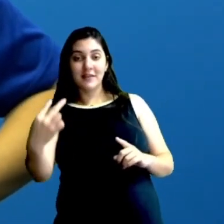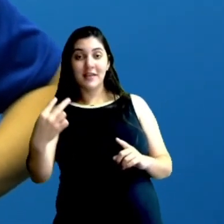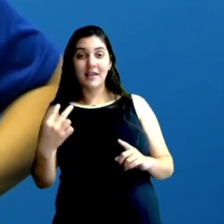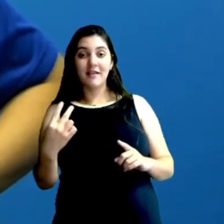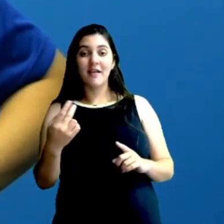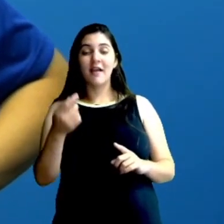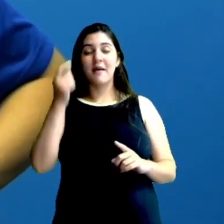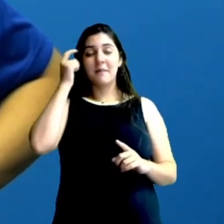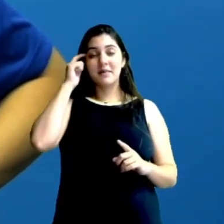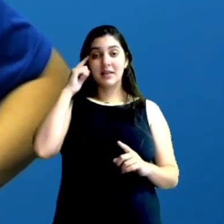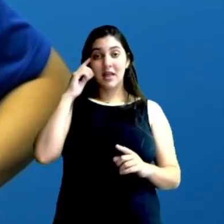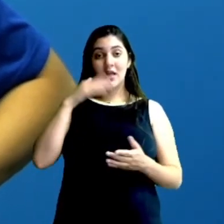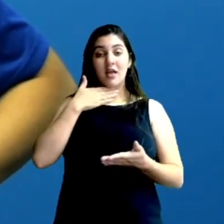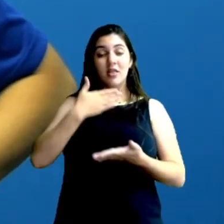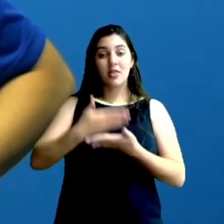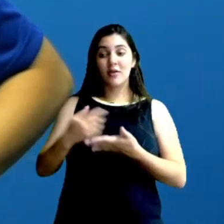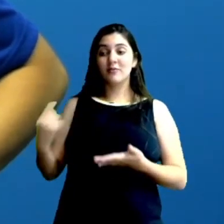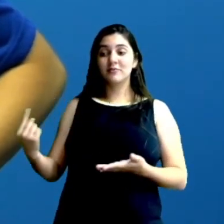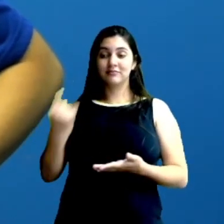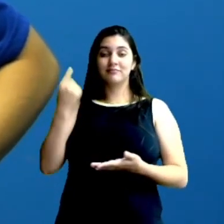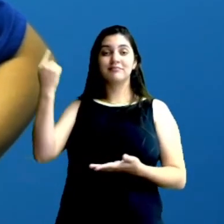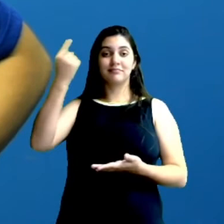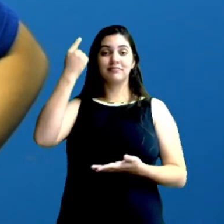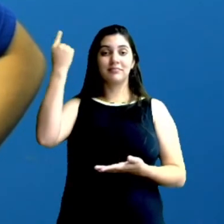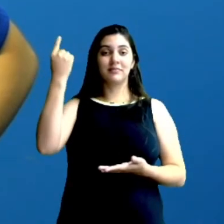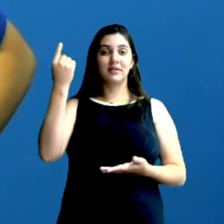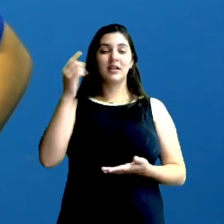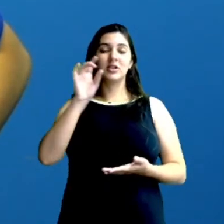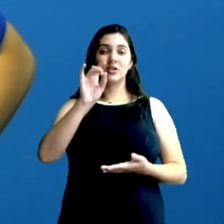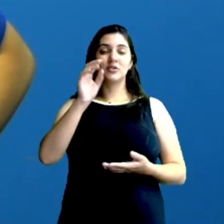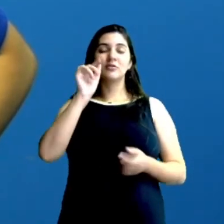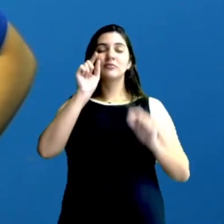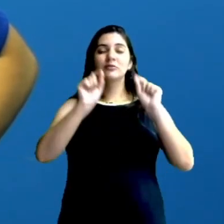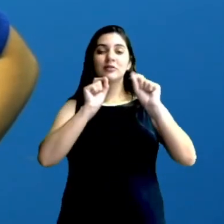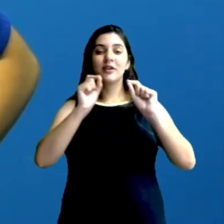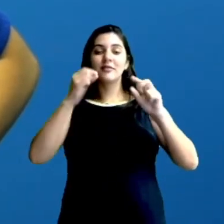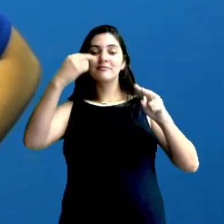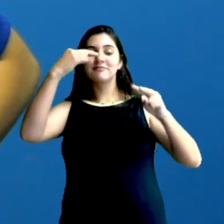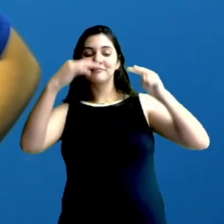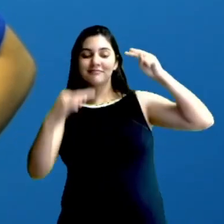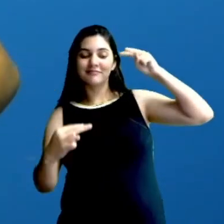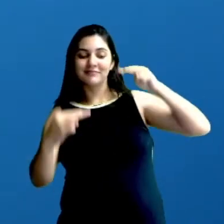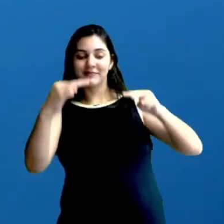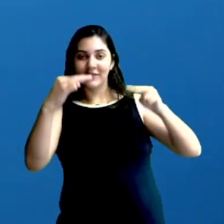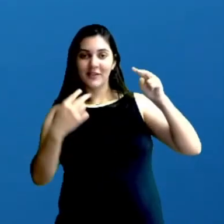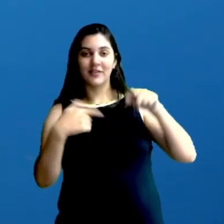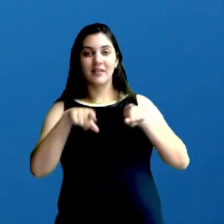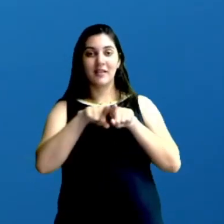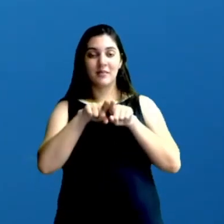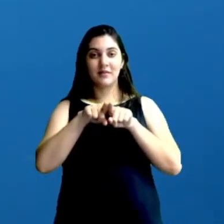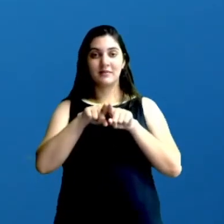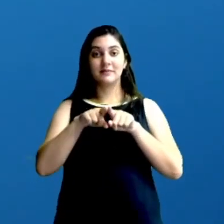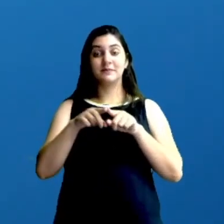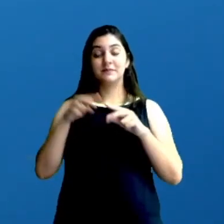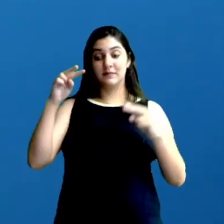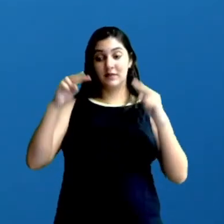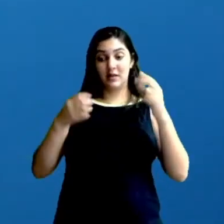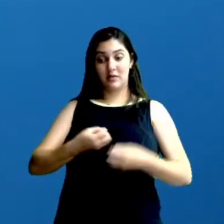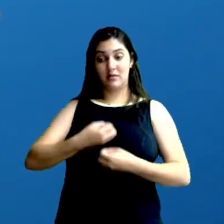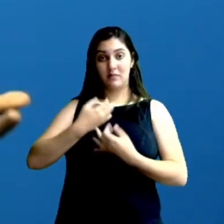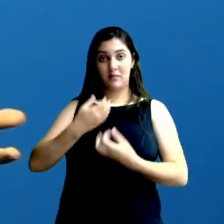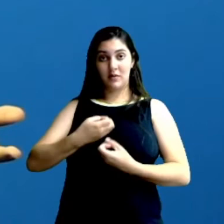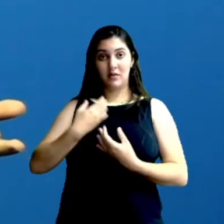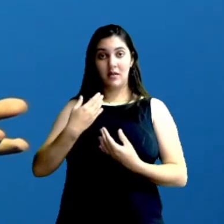que grandão em que grandona Então é só uma questão de ponto de vista também então ver com uma coisinha